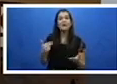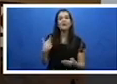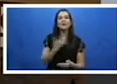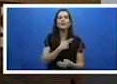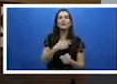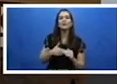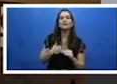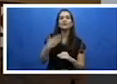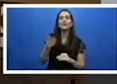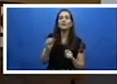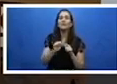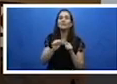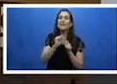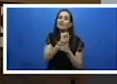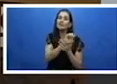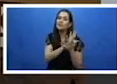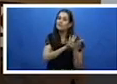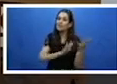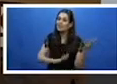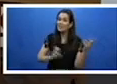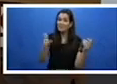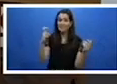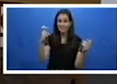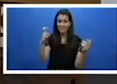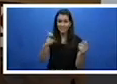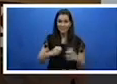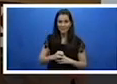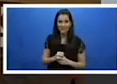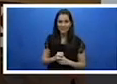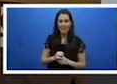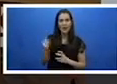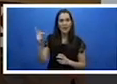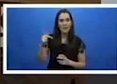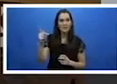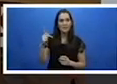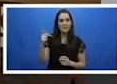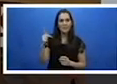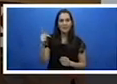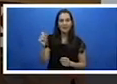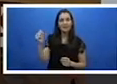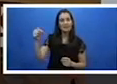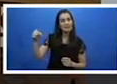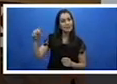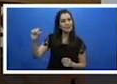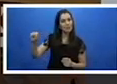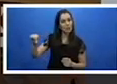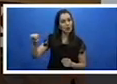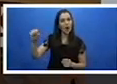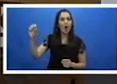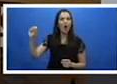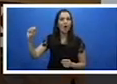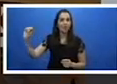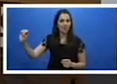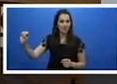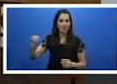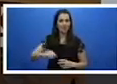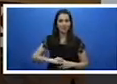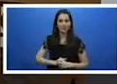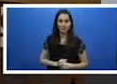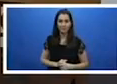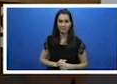para o exercício 5, das páginas 79 e 80.